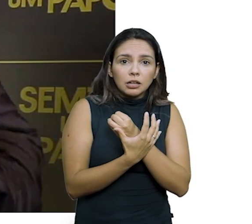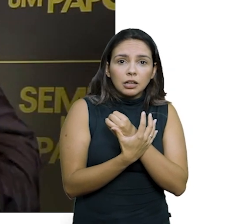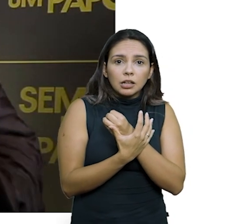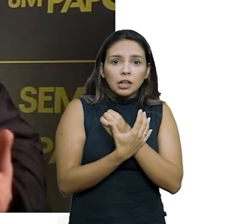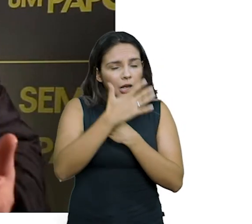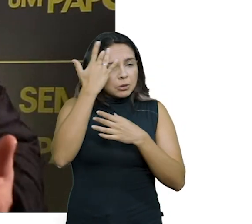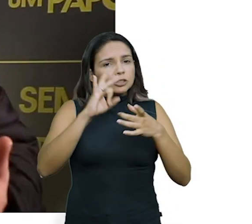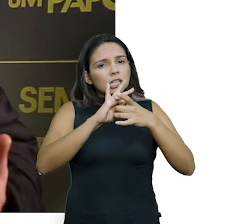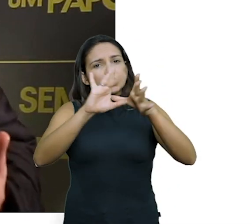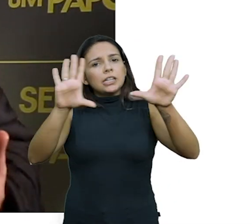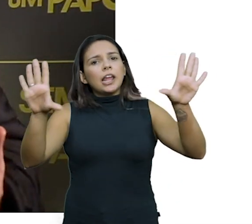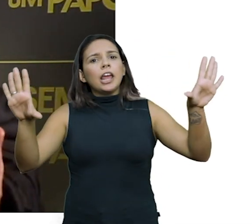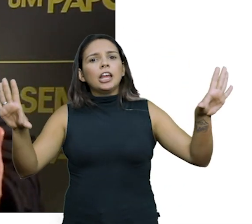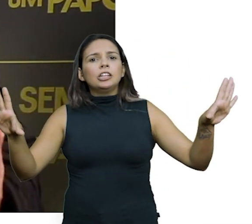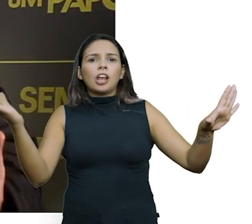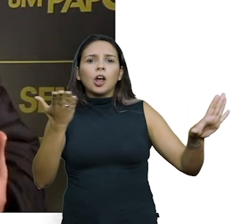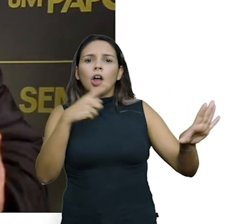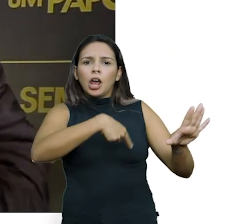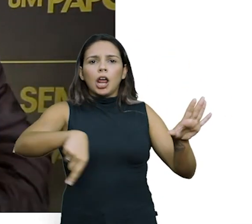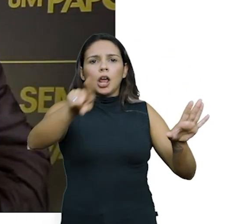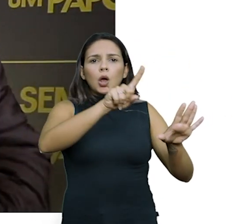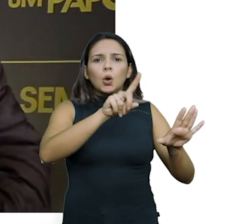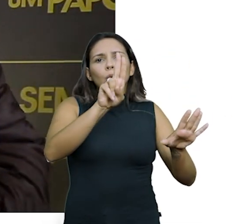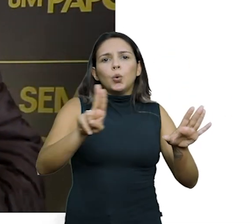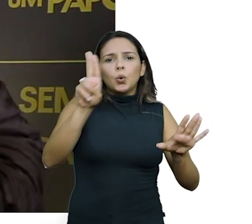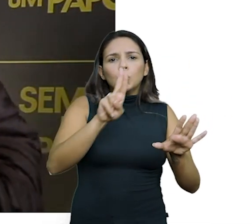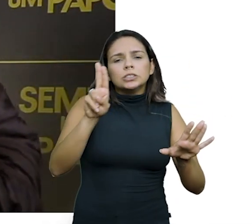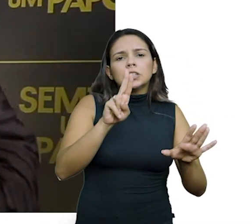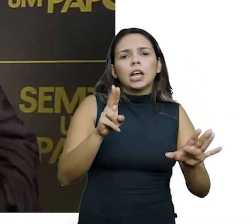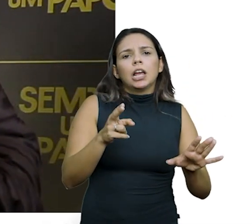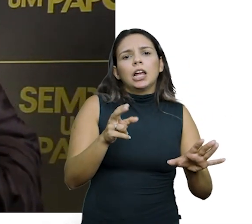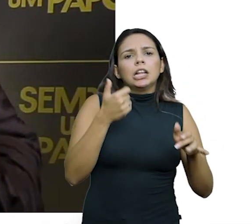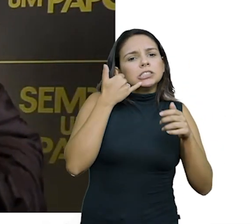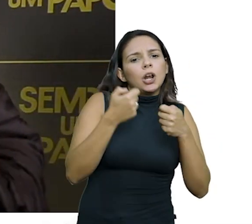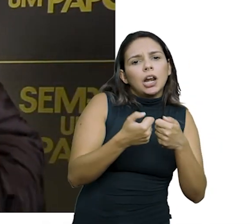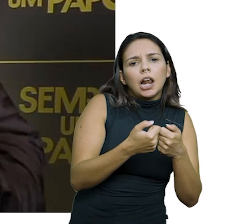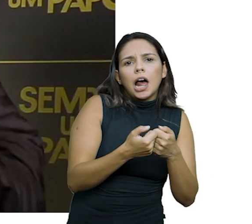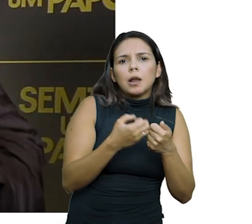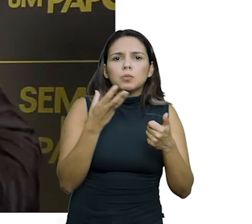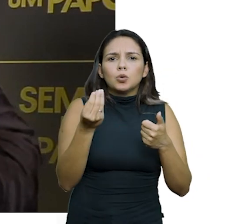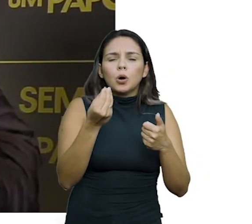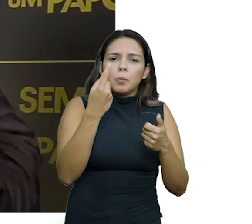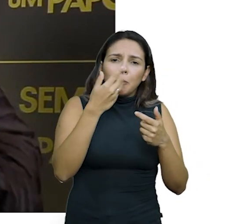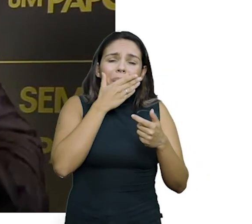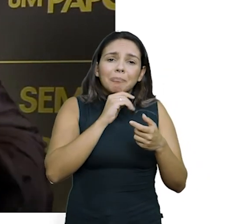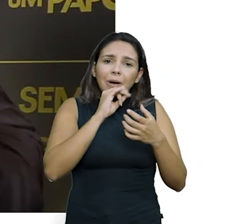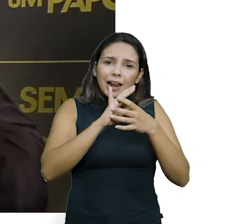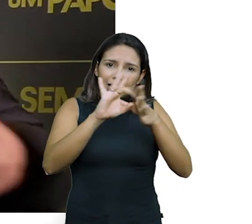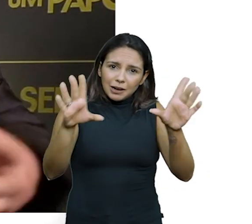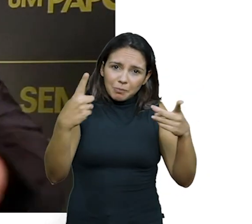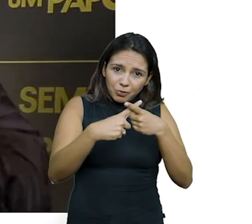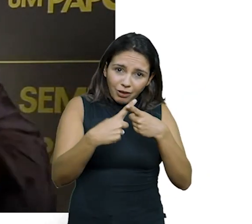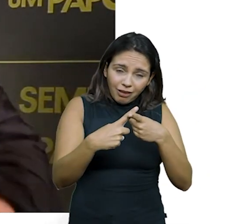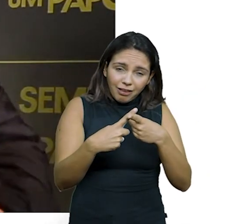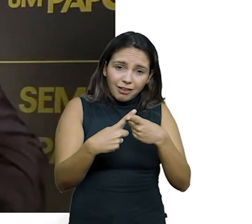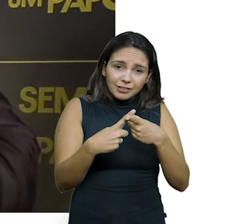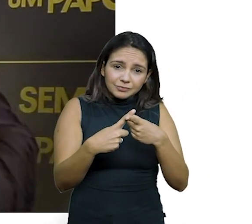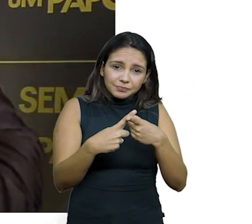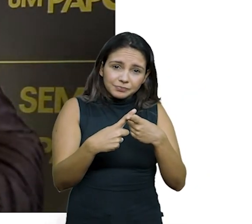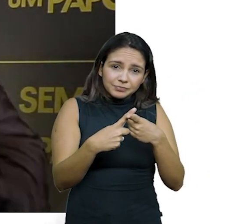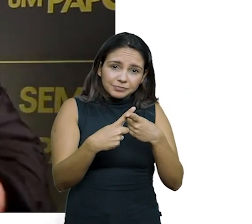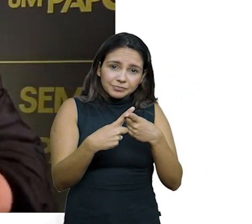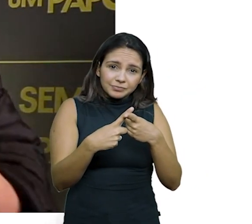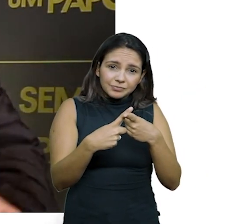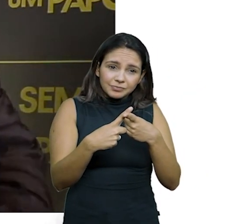uma flexibilização disso, né? Os pais até, de uma certa forma, permitem uma forma de fazer com que